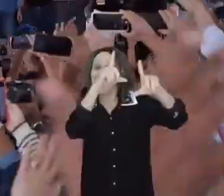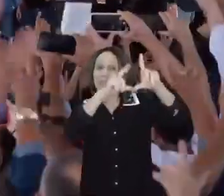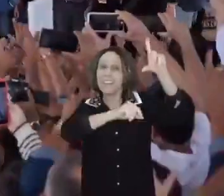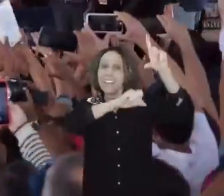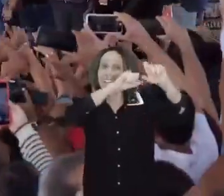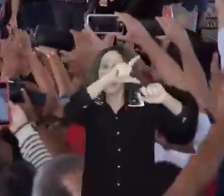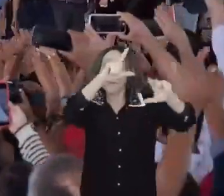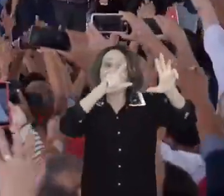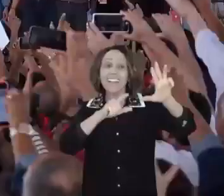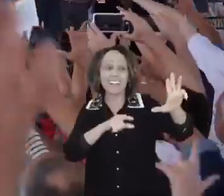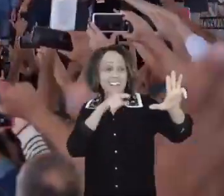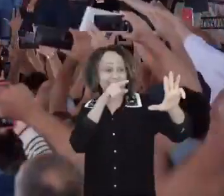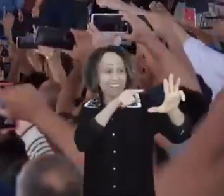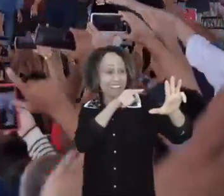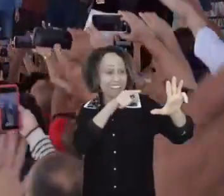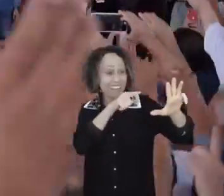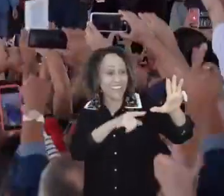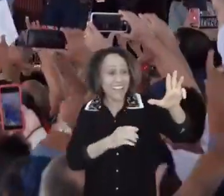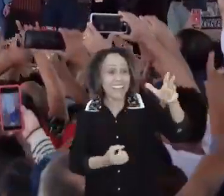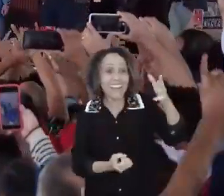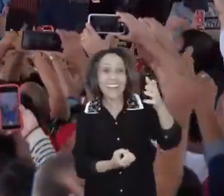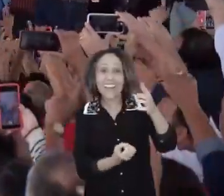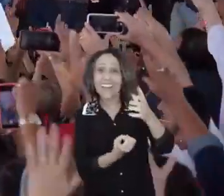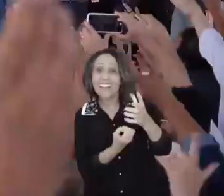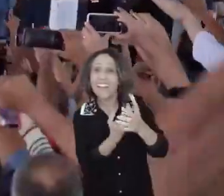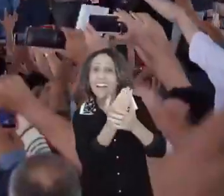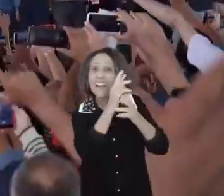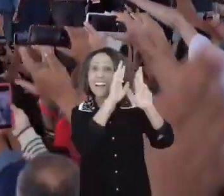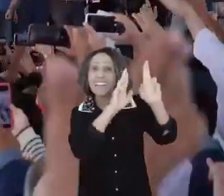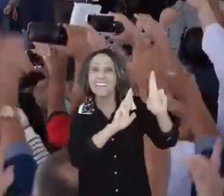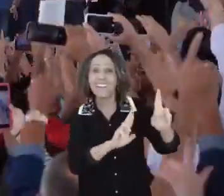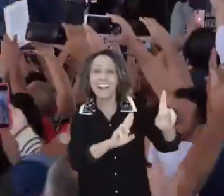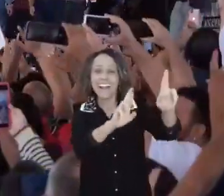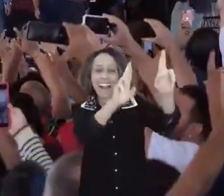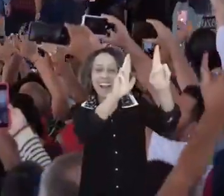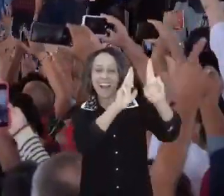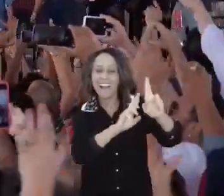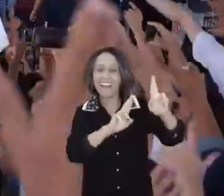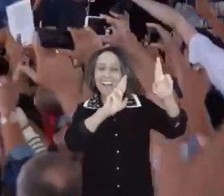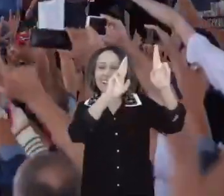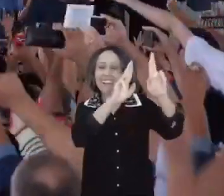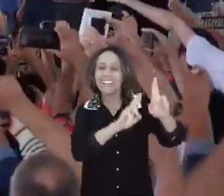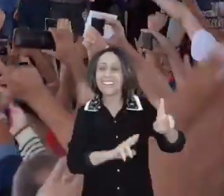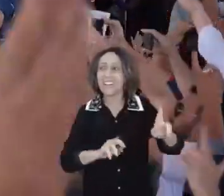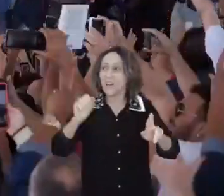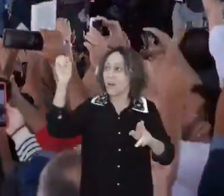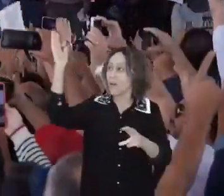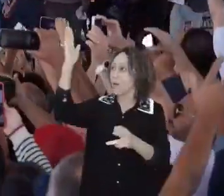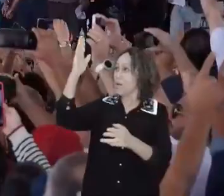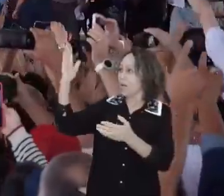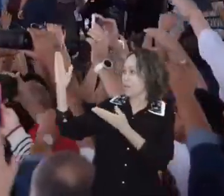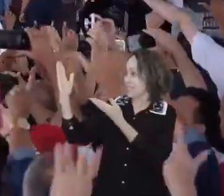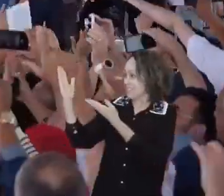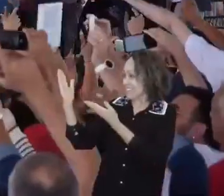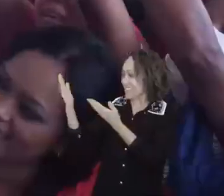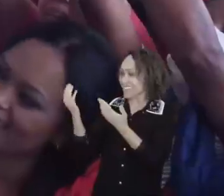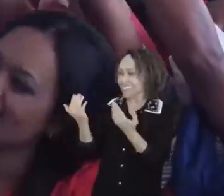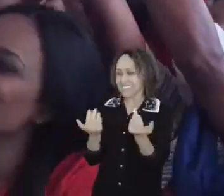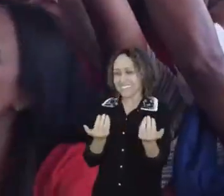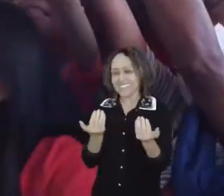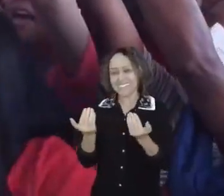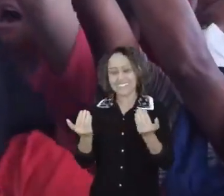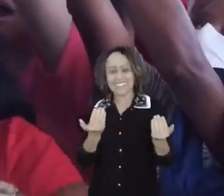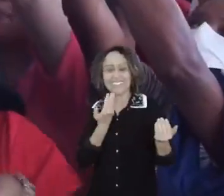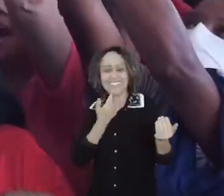a esperança. Lula lá, o Brasil criança na alegria de